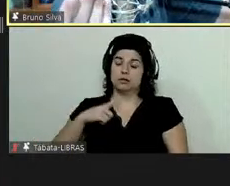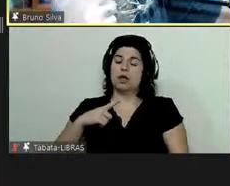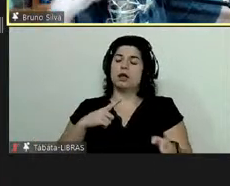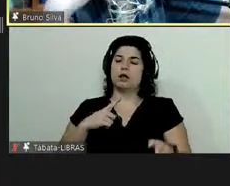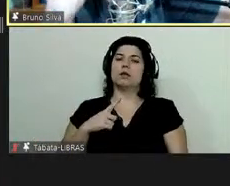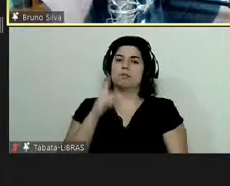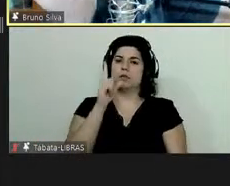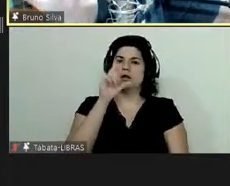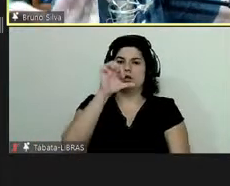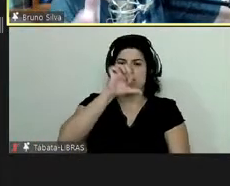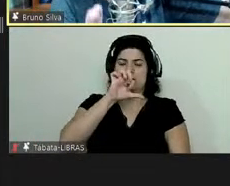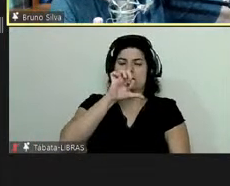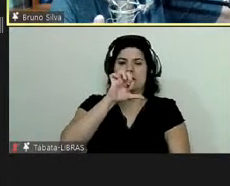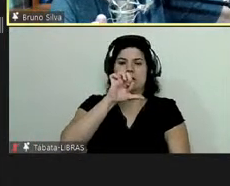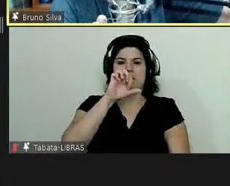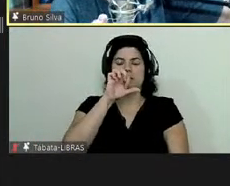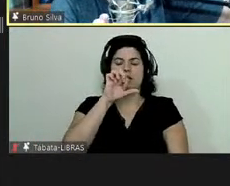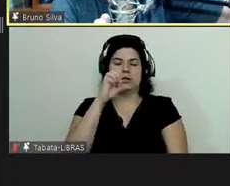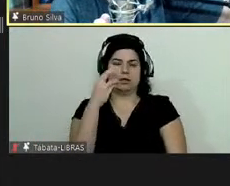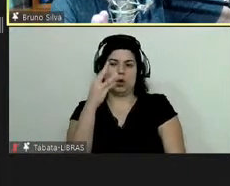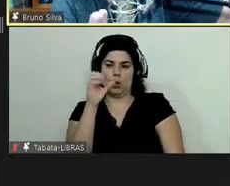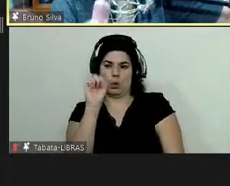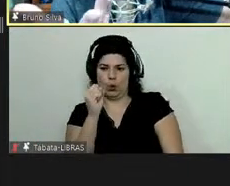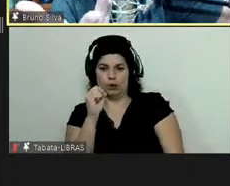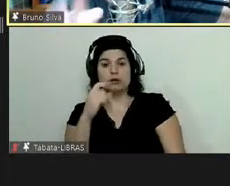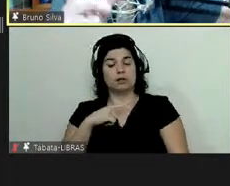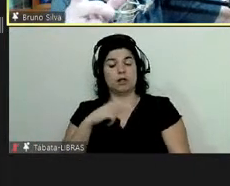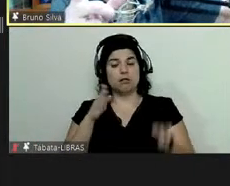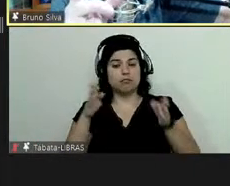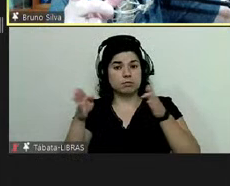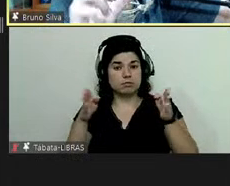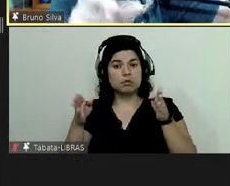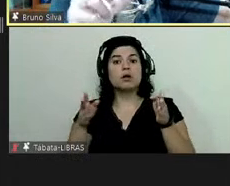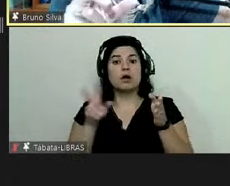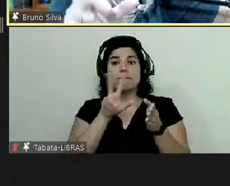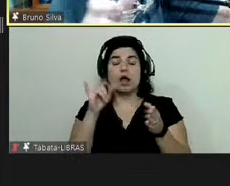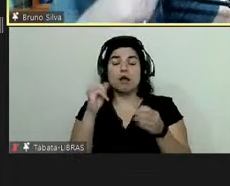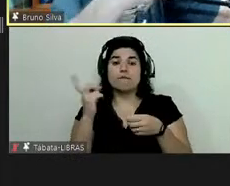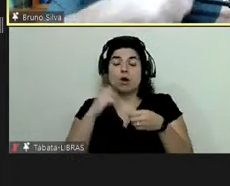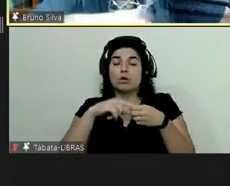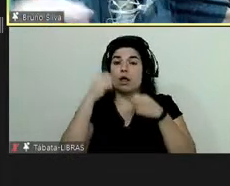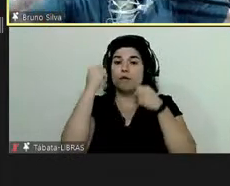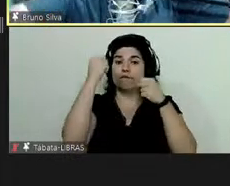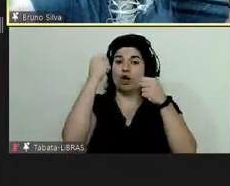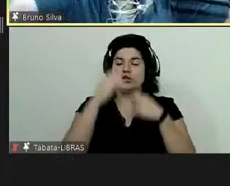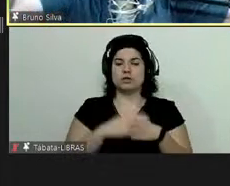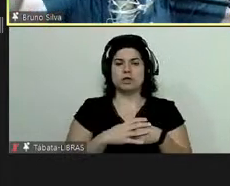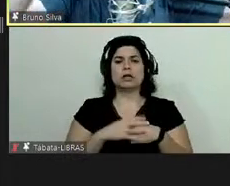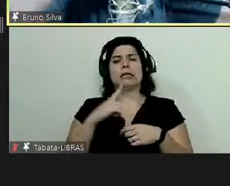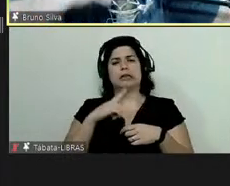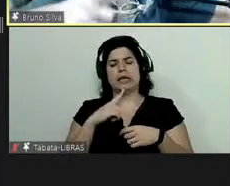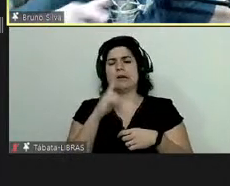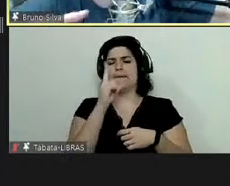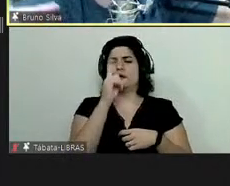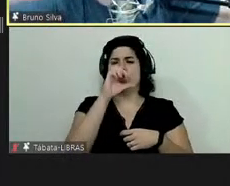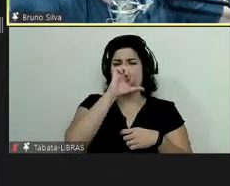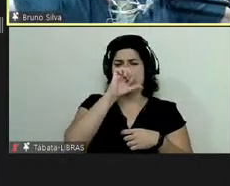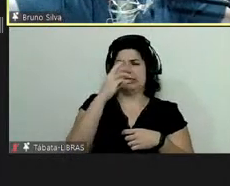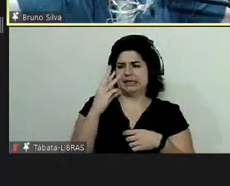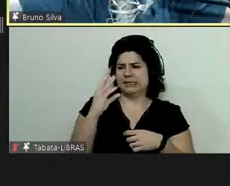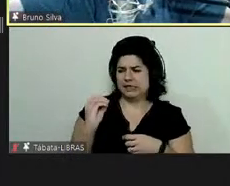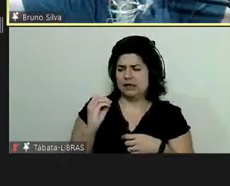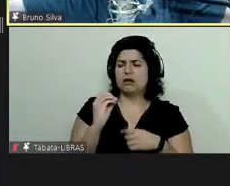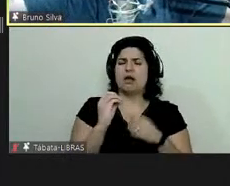debate do federalismo vai voltar de maneira mais forte porque porque aí então imagina aqui ó passa os anos 30 passa a